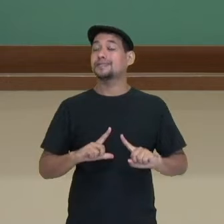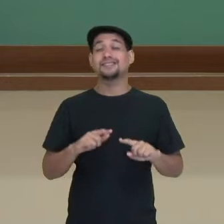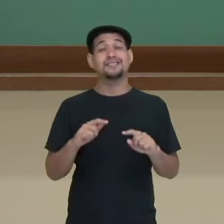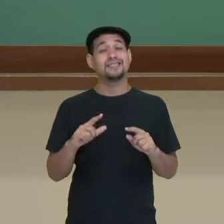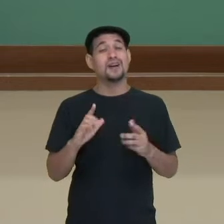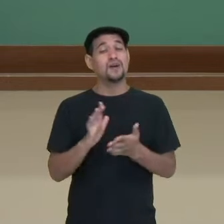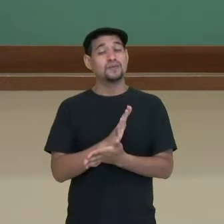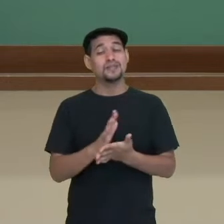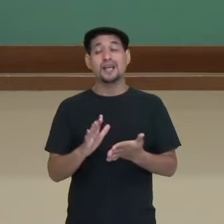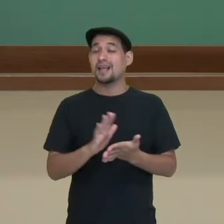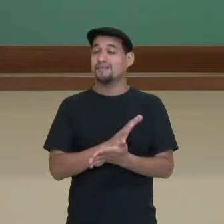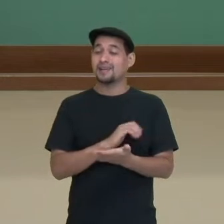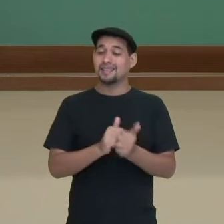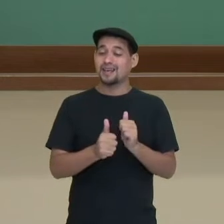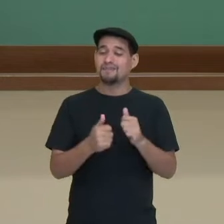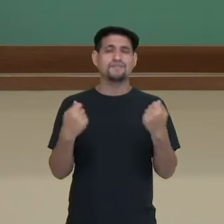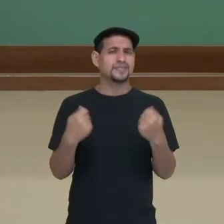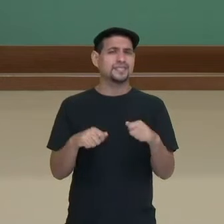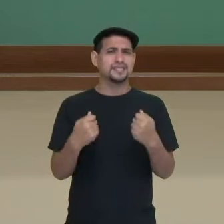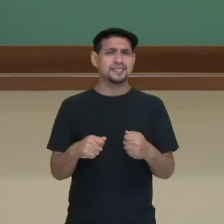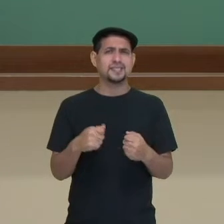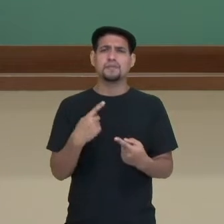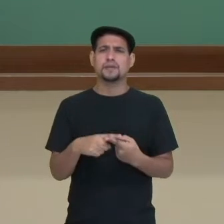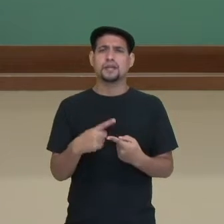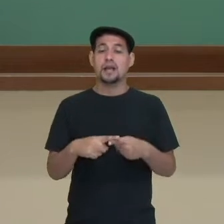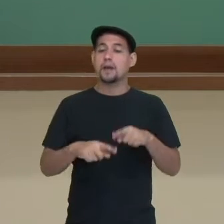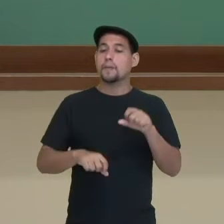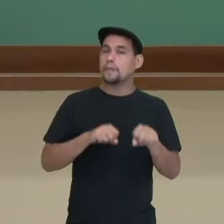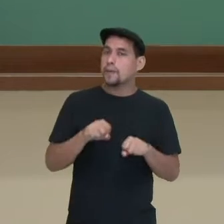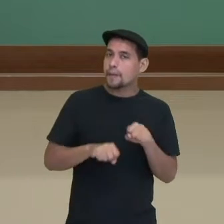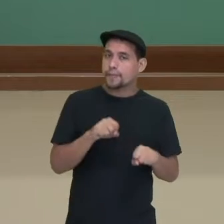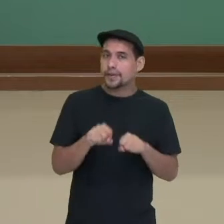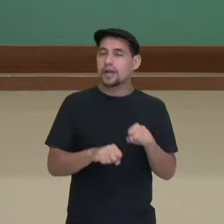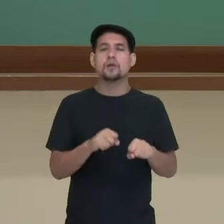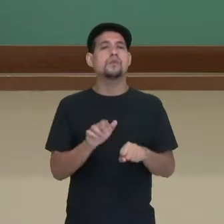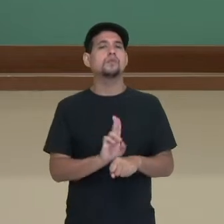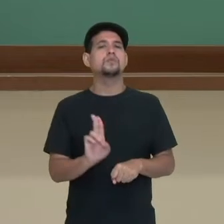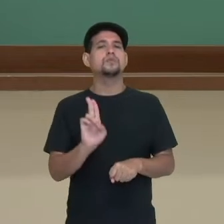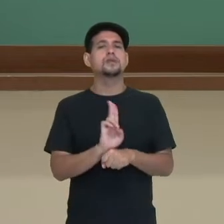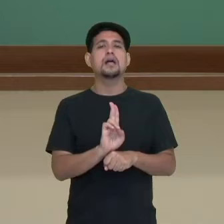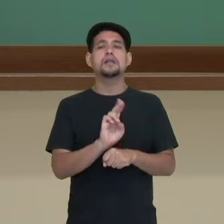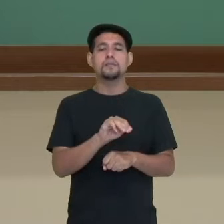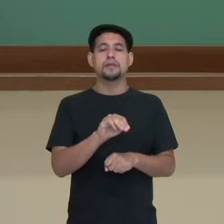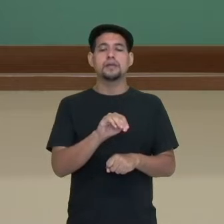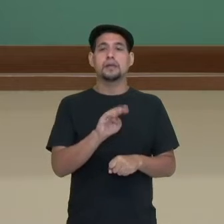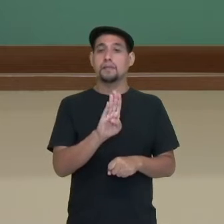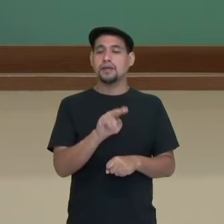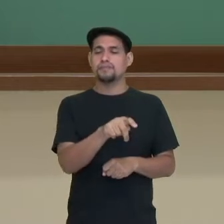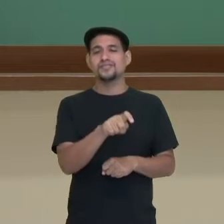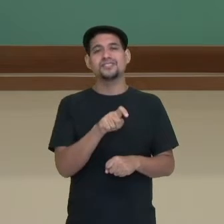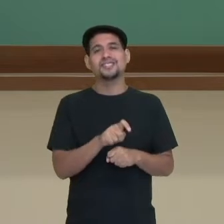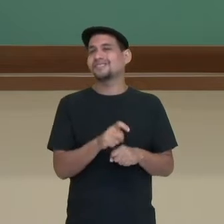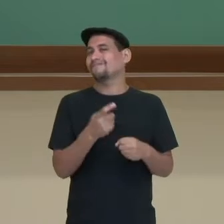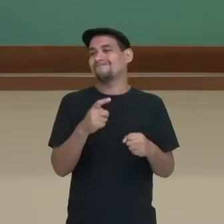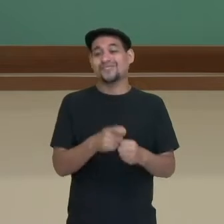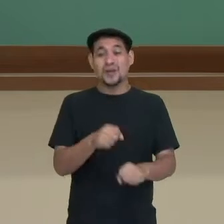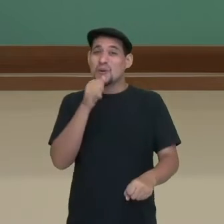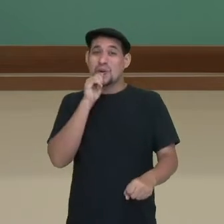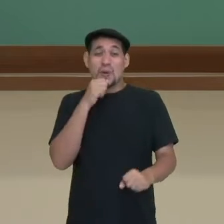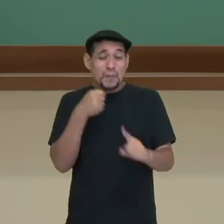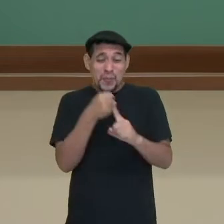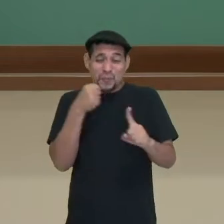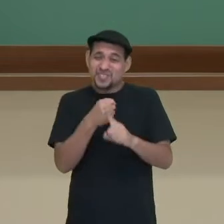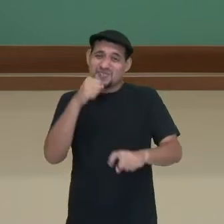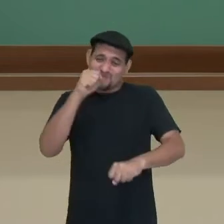sofrer algumas adaptações porque a bicicleta ali utilizada no BMX não suportava tantos